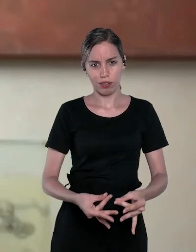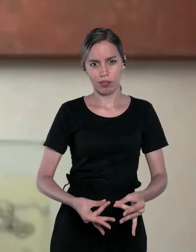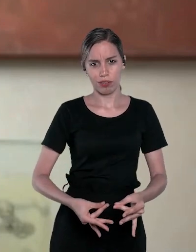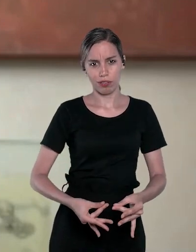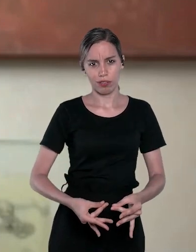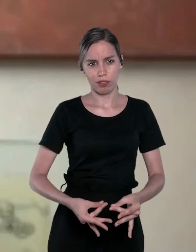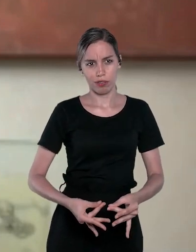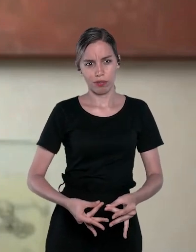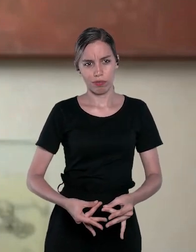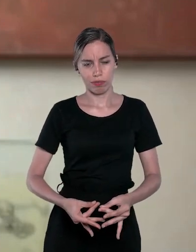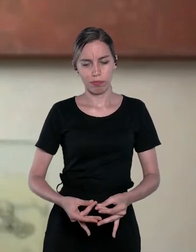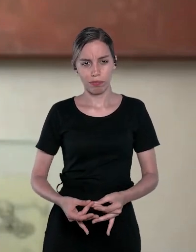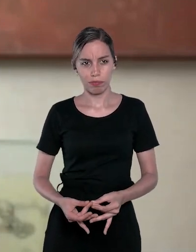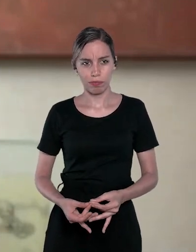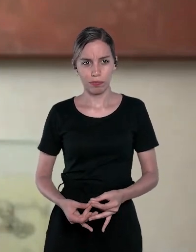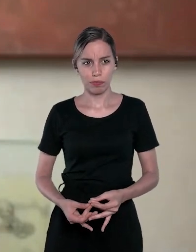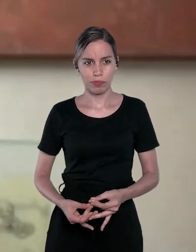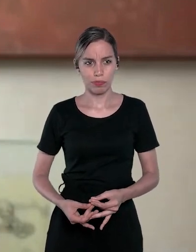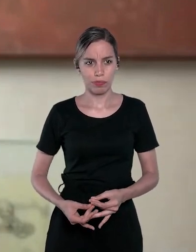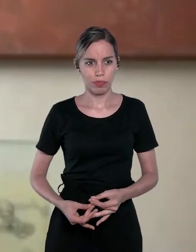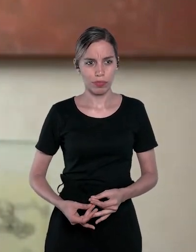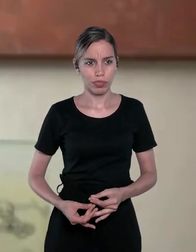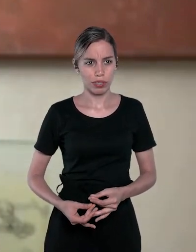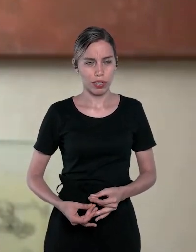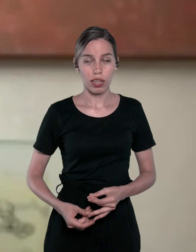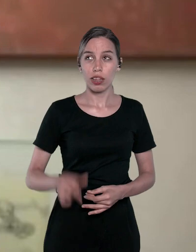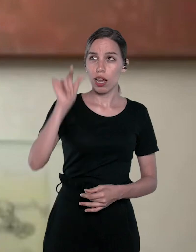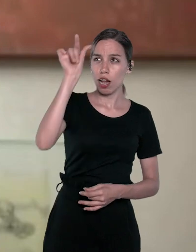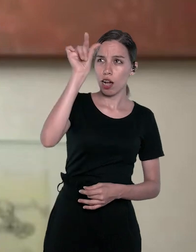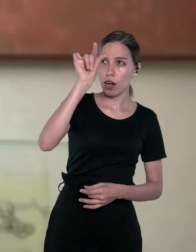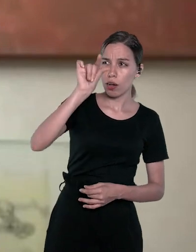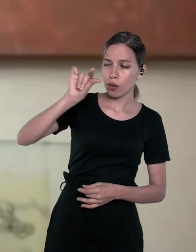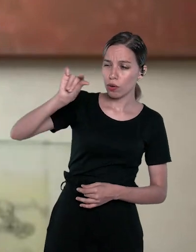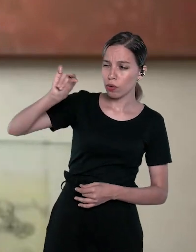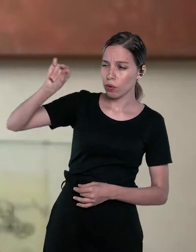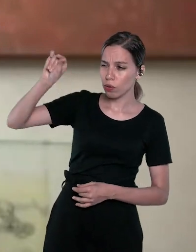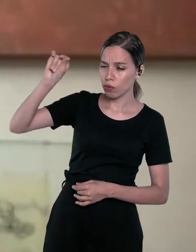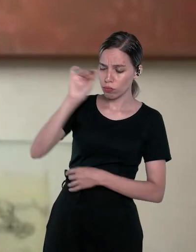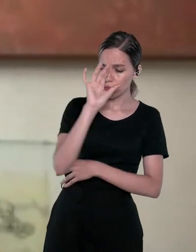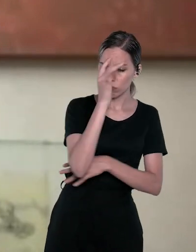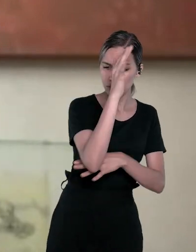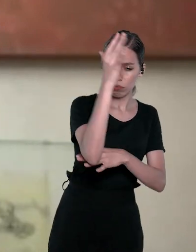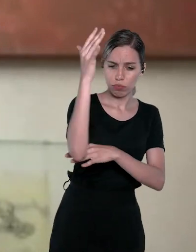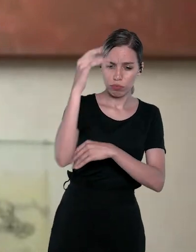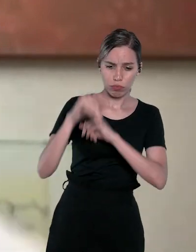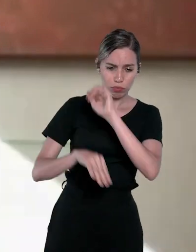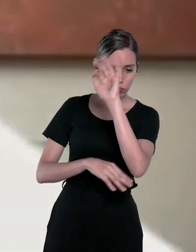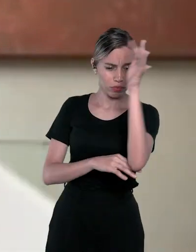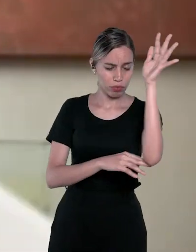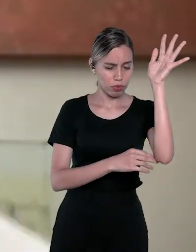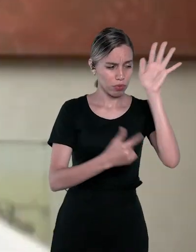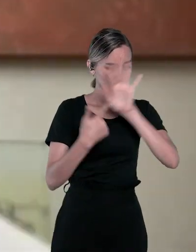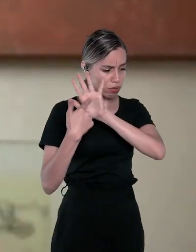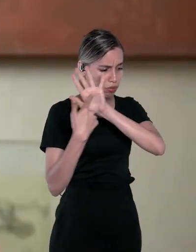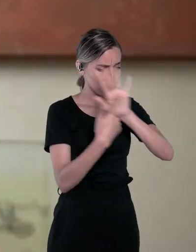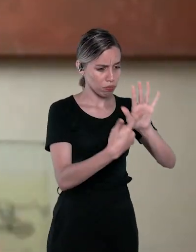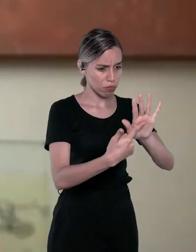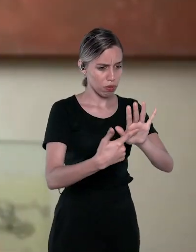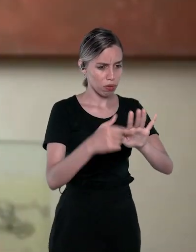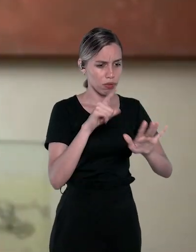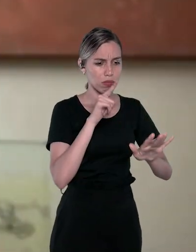profanos bares. A lua minguante sobre o mangue revela o Recife,